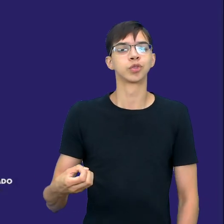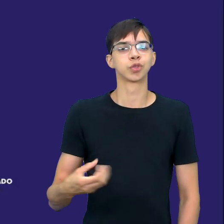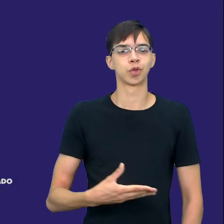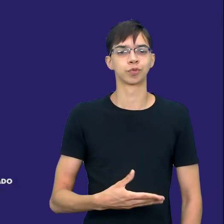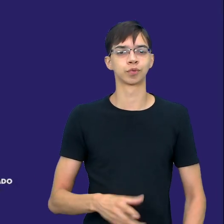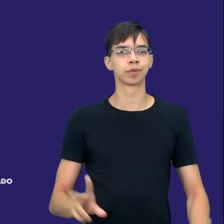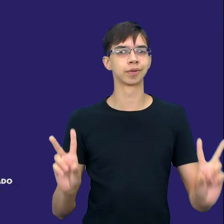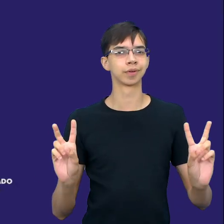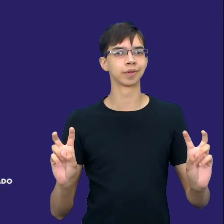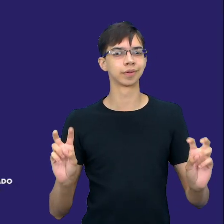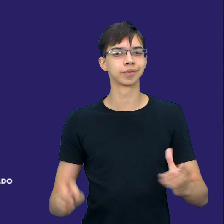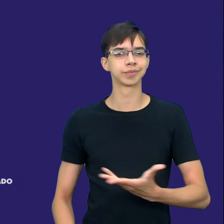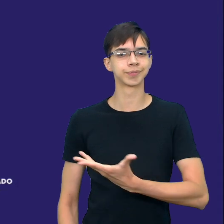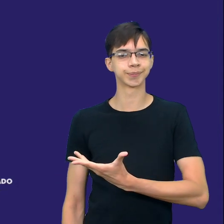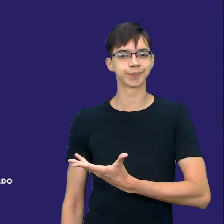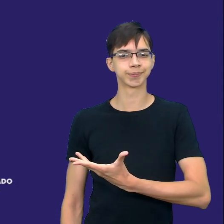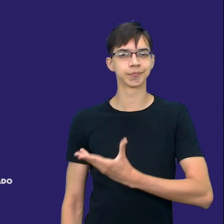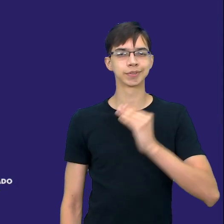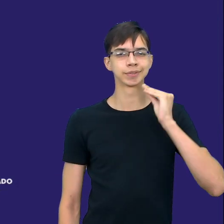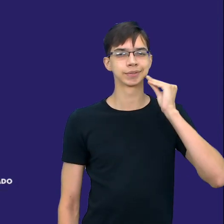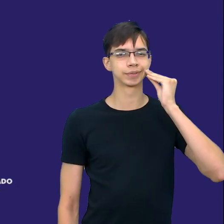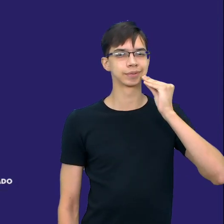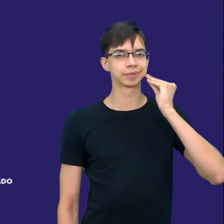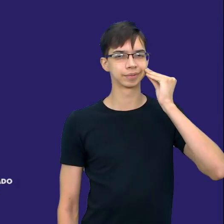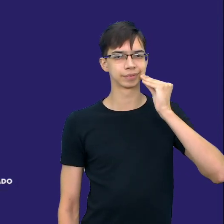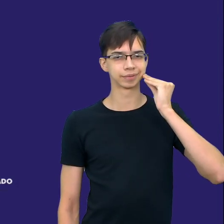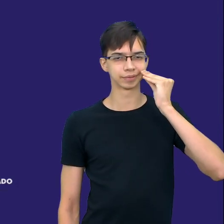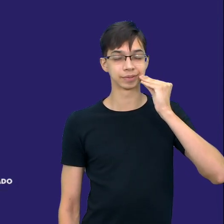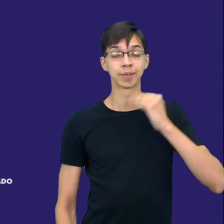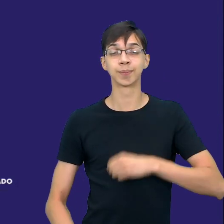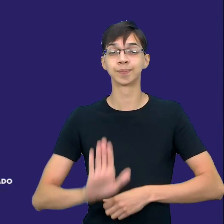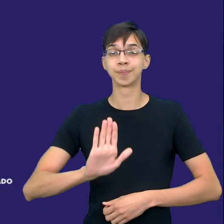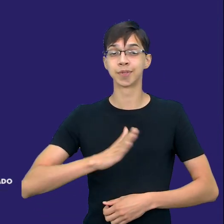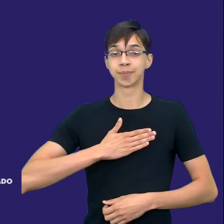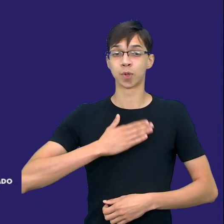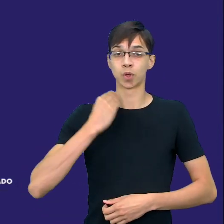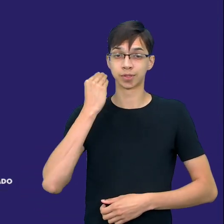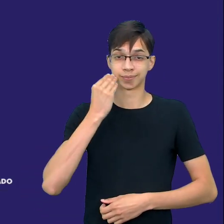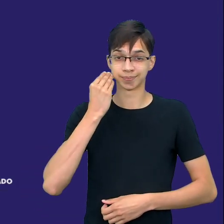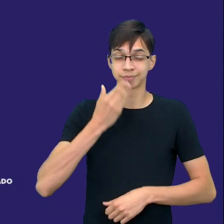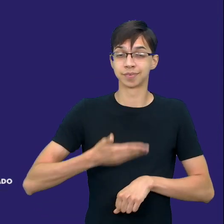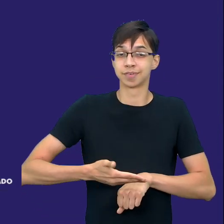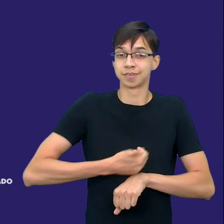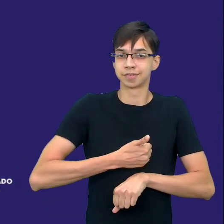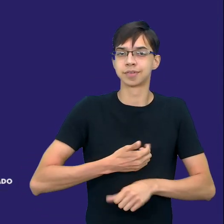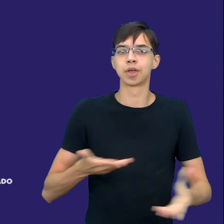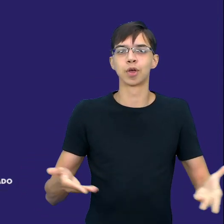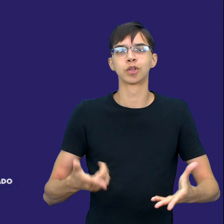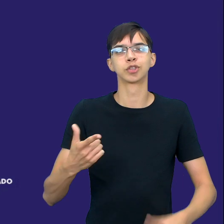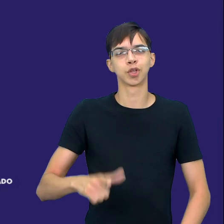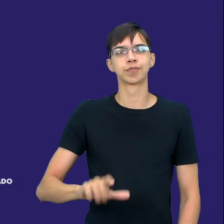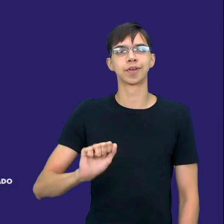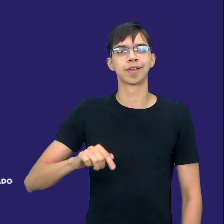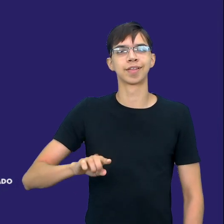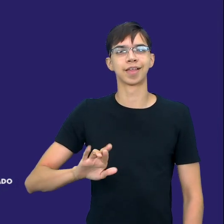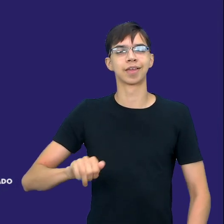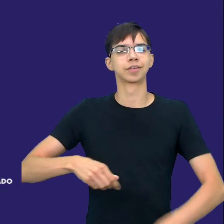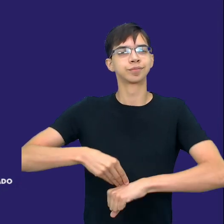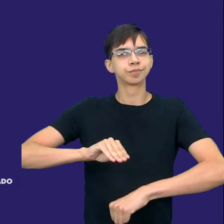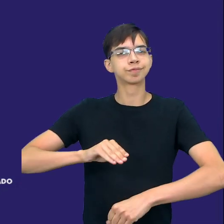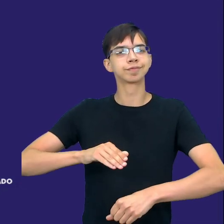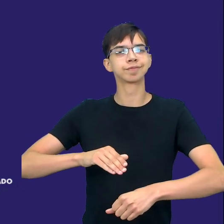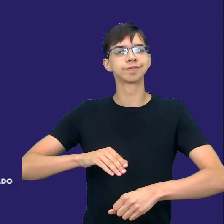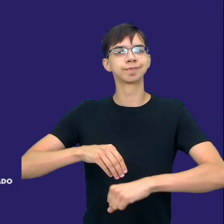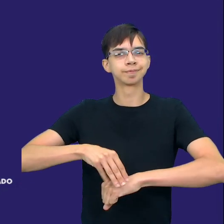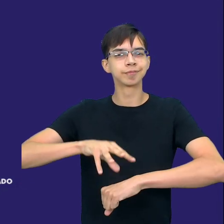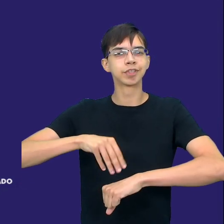de experiências. E antes de eu trazer a minha experiência, eu passo novamente para a professora Andréia contribuir conosco, né? E aí,